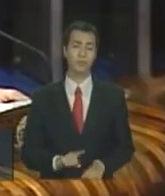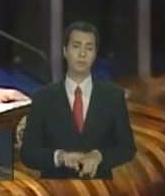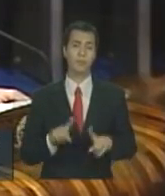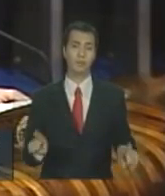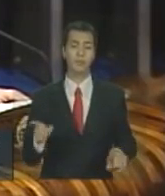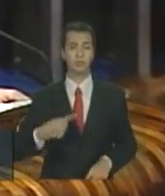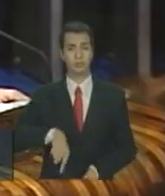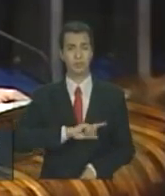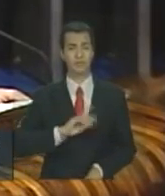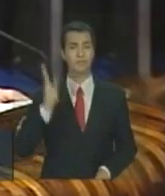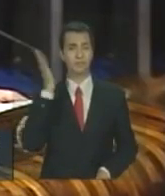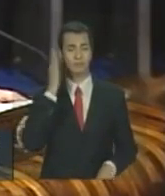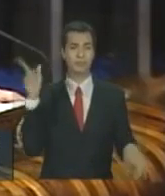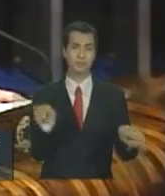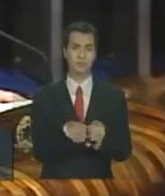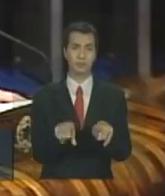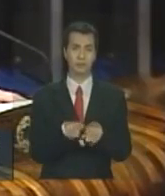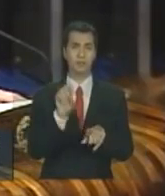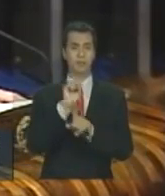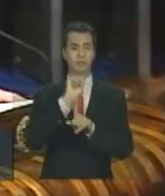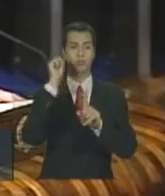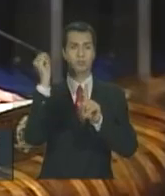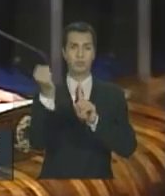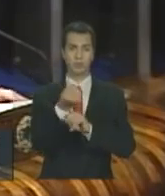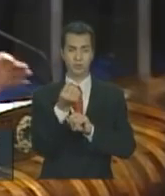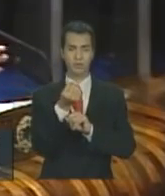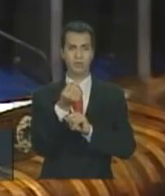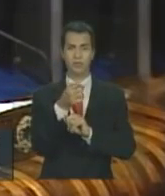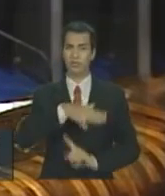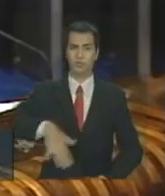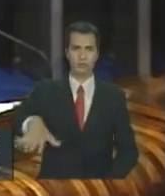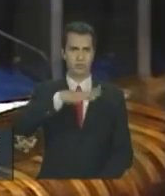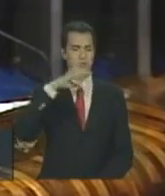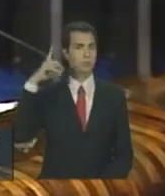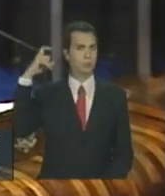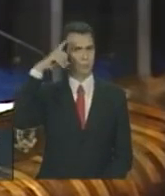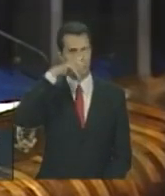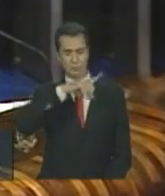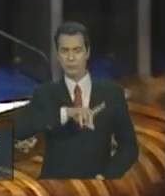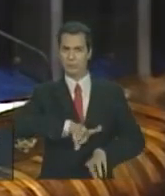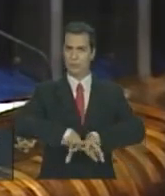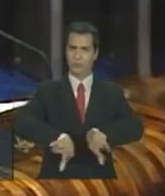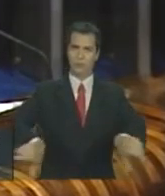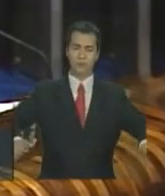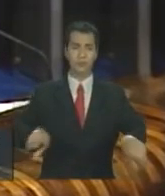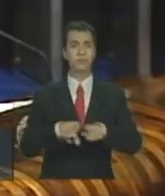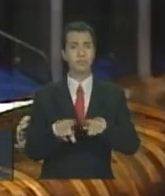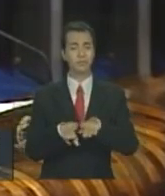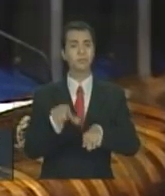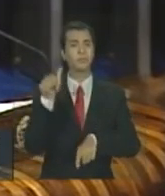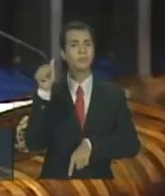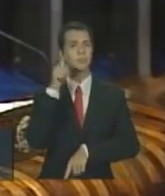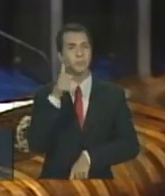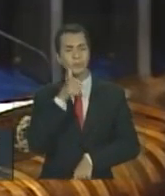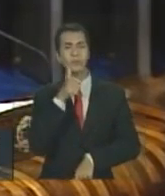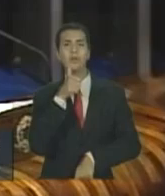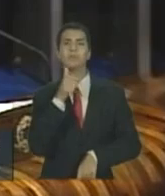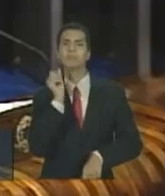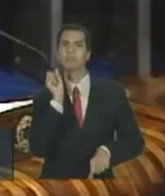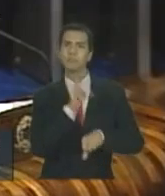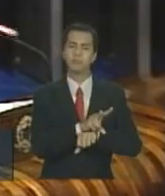nós sabemos também que essa sociedade complexa que é a brasileira tem uma presença crescente das mulheres,